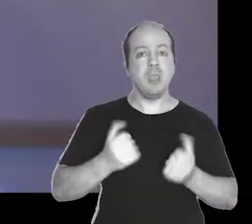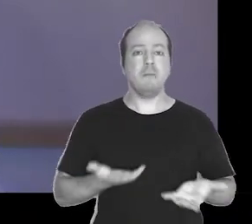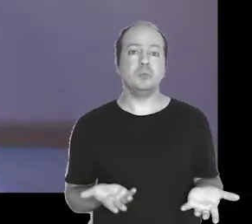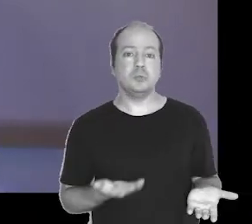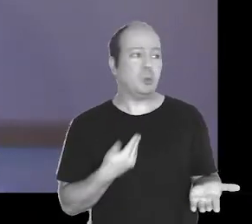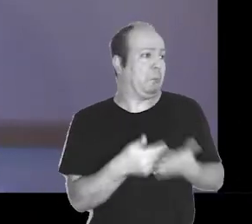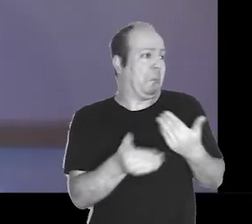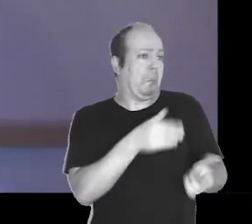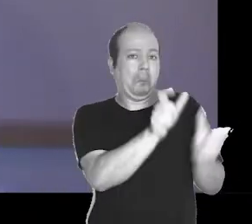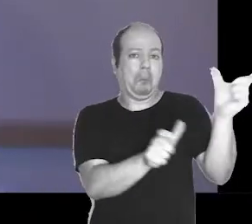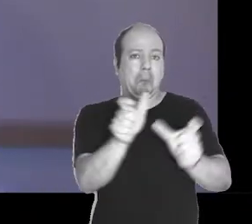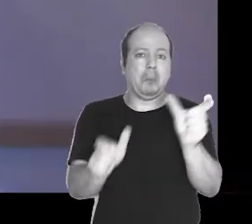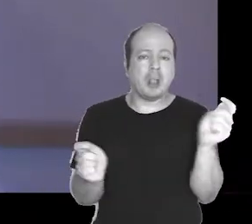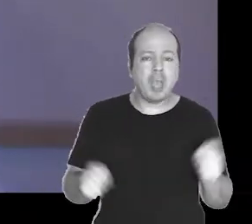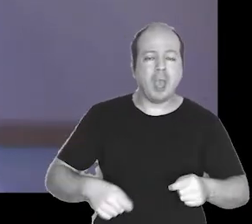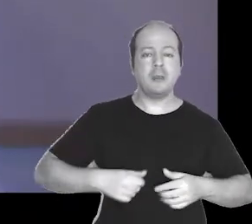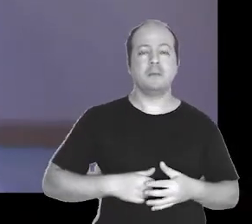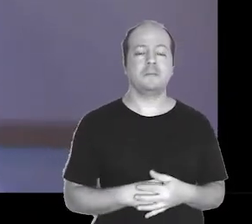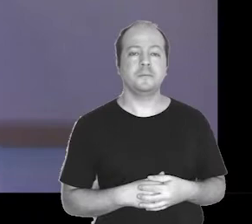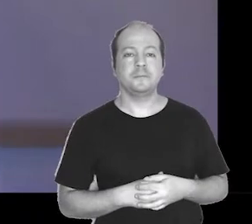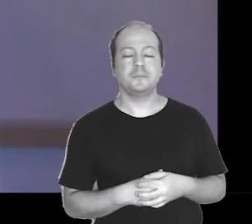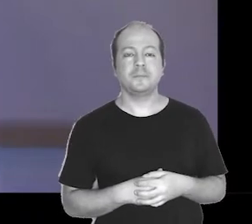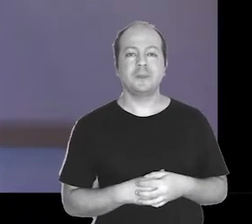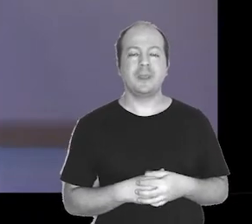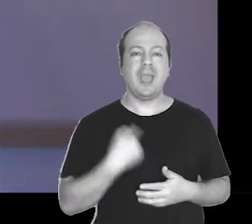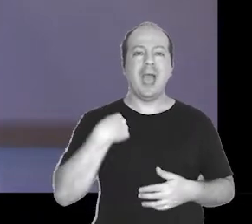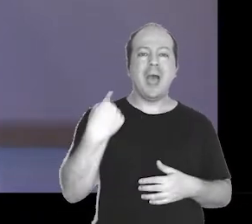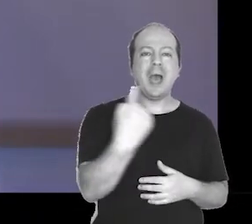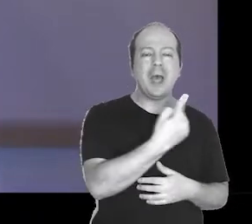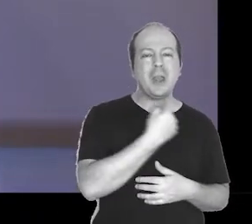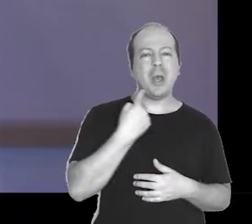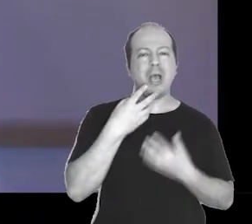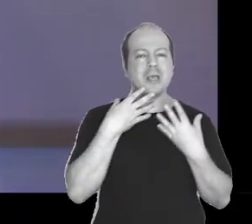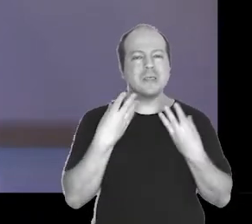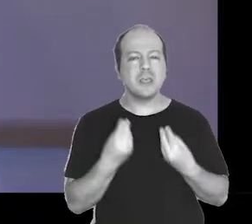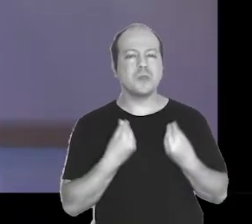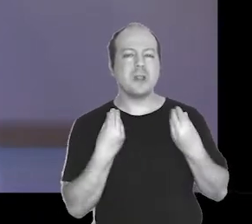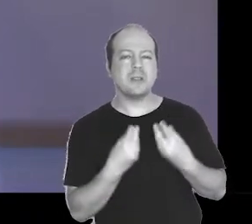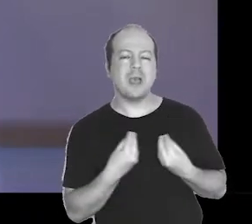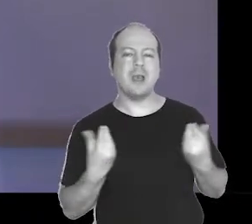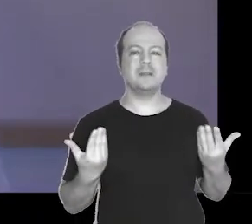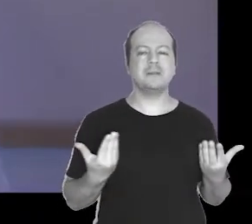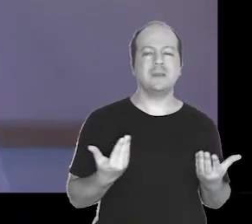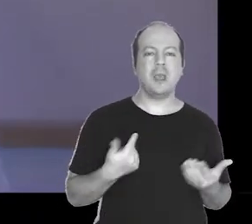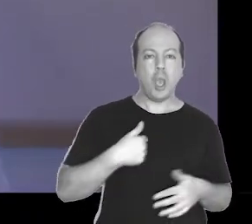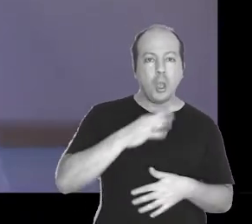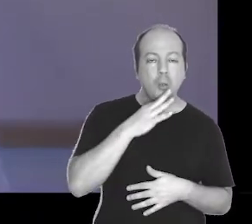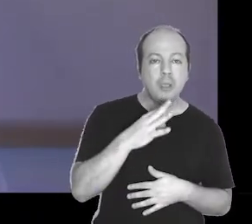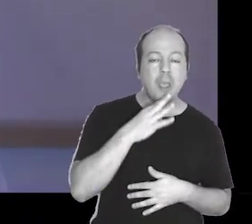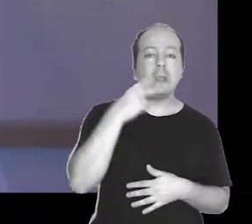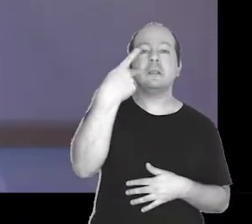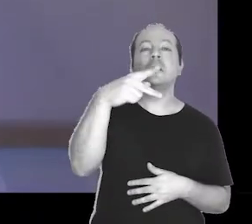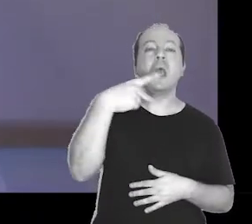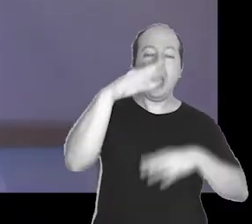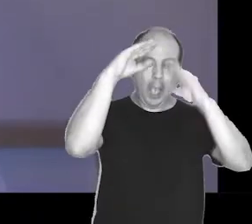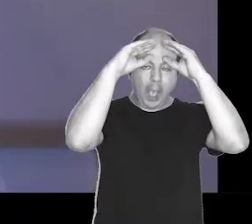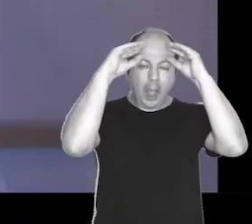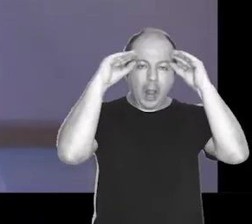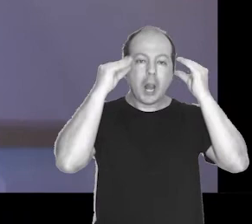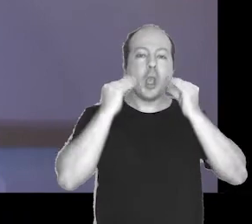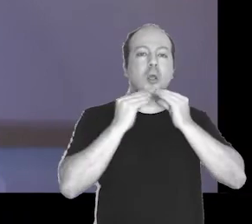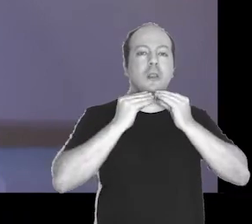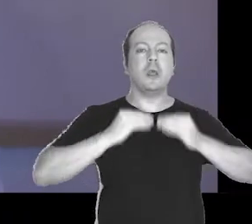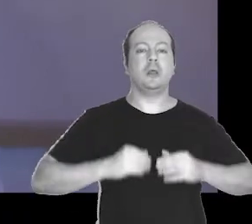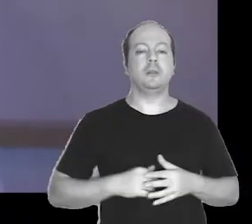todos. Sobre a formação da sua sexualidade, o que se conhece de Leonardo